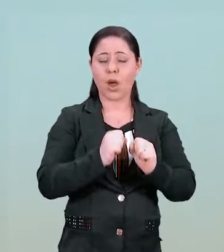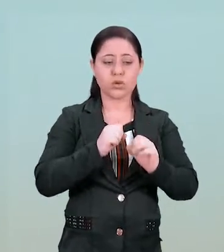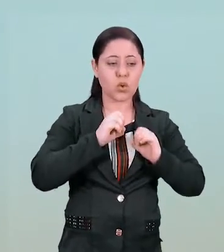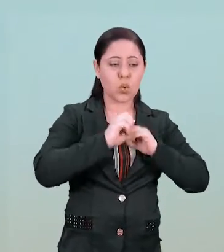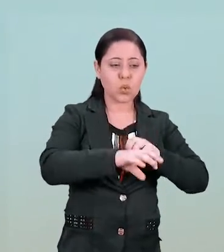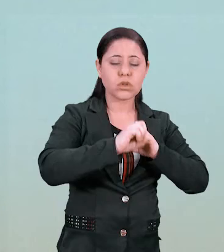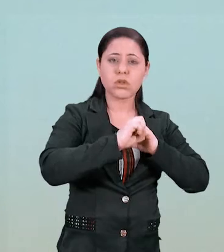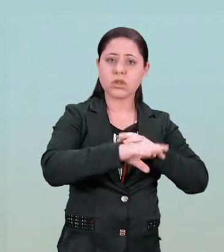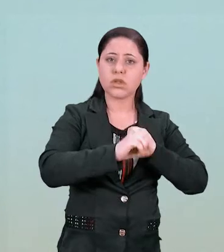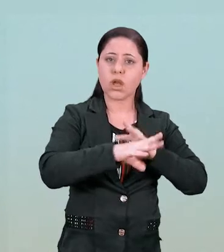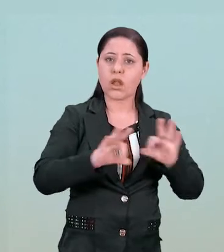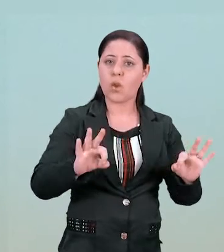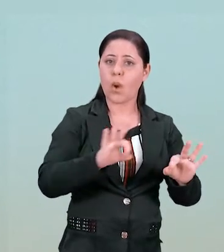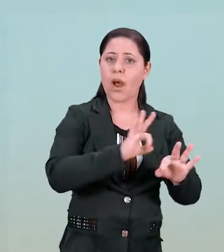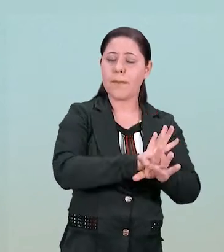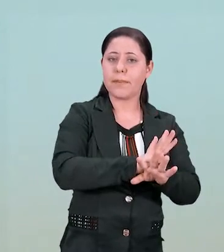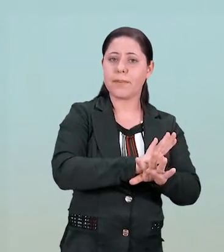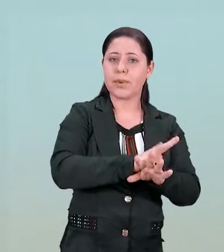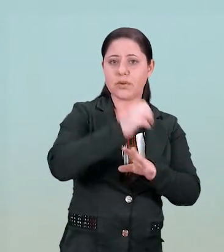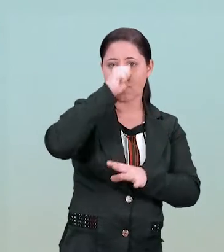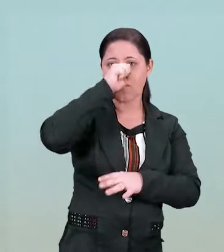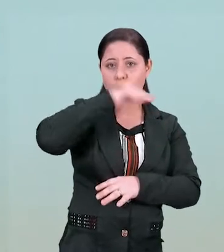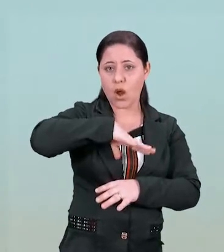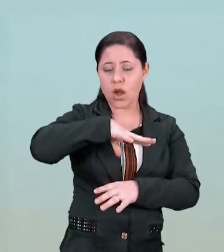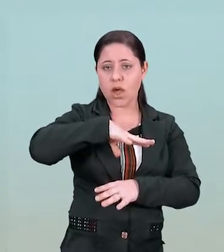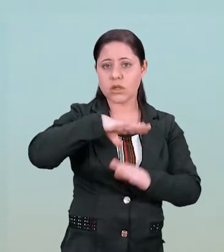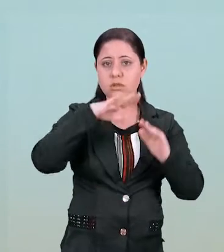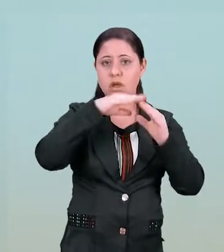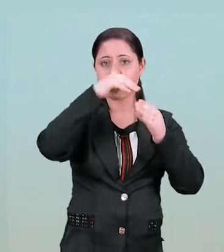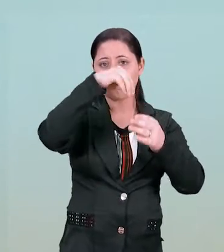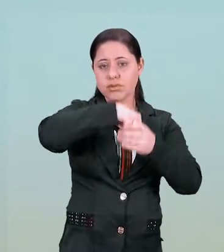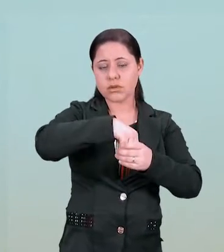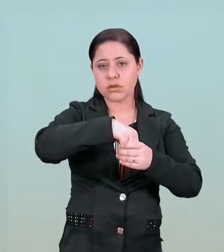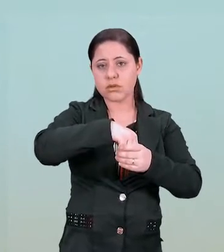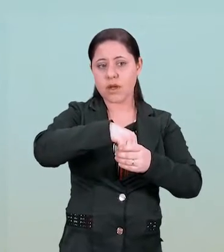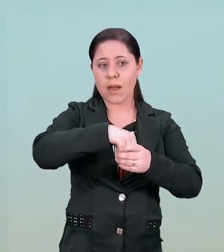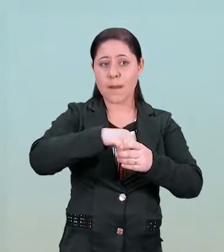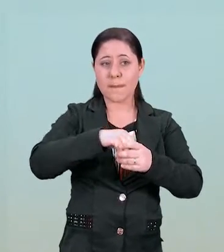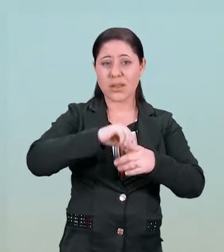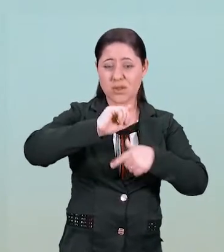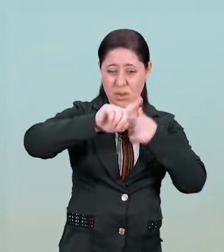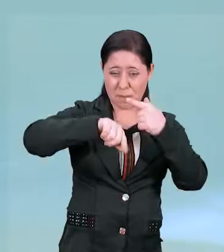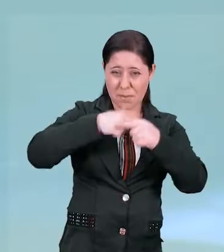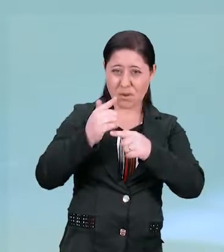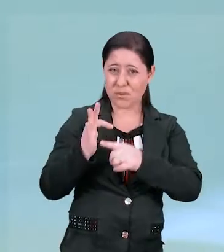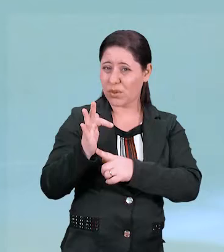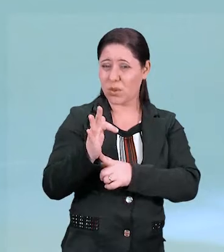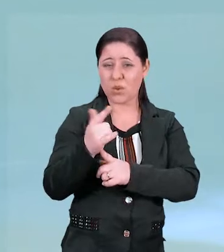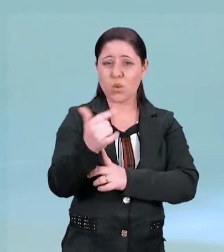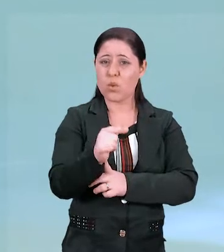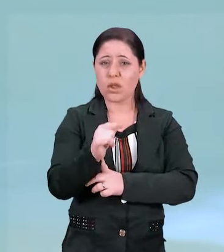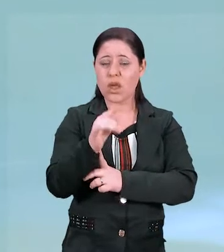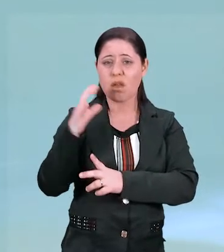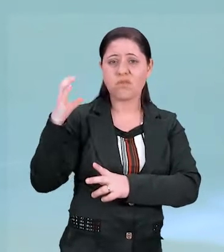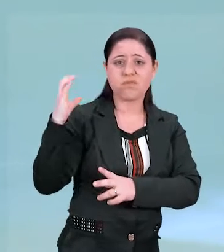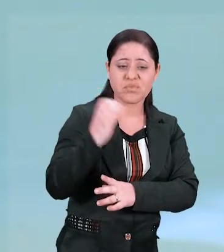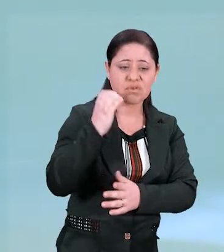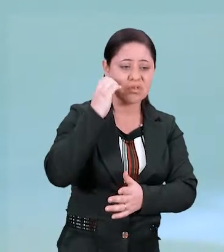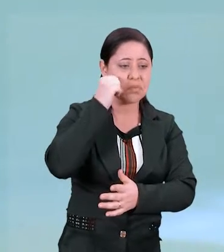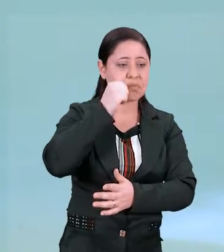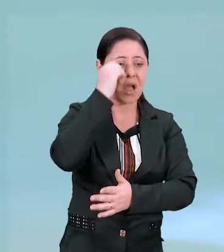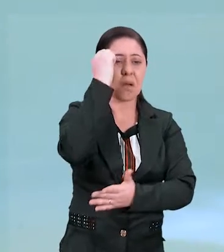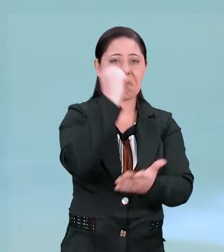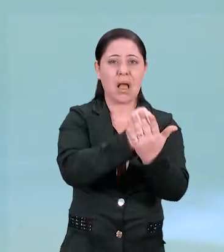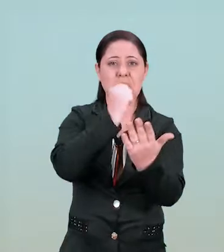intervir combatendo violência doméstica para que não termine em feminicídio. Então, nós teremos alguns anos ainda de